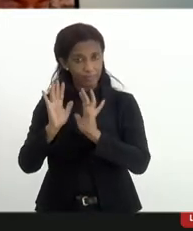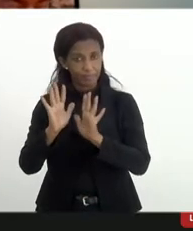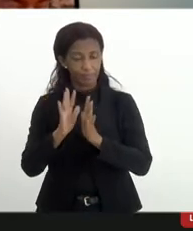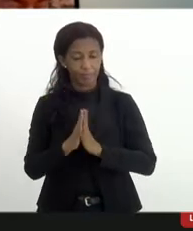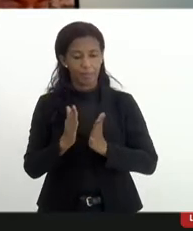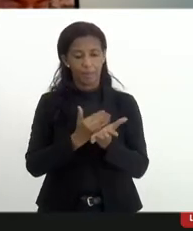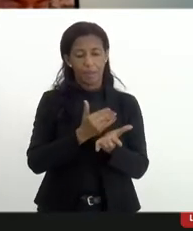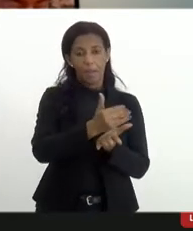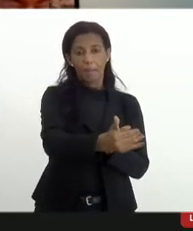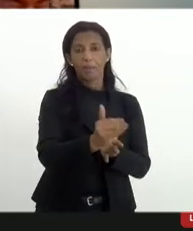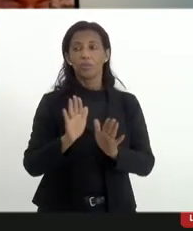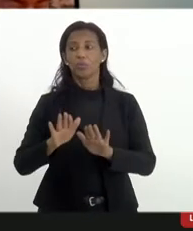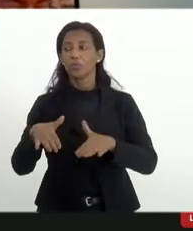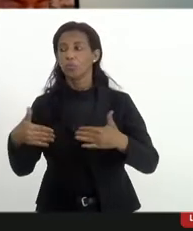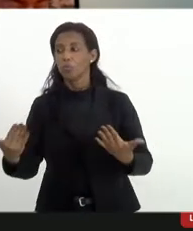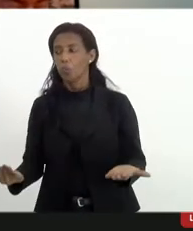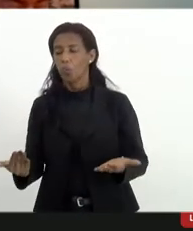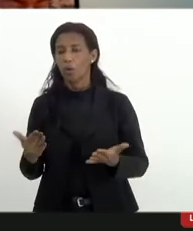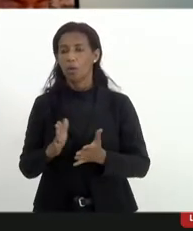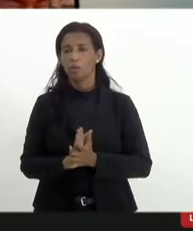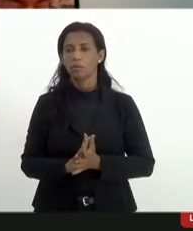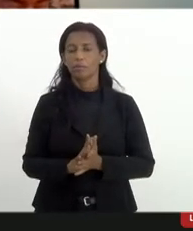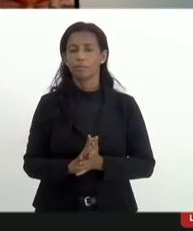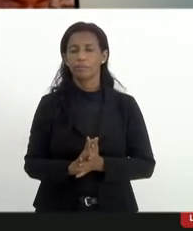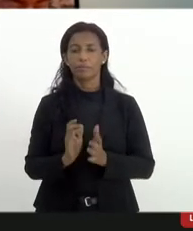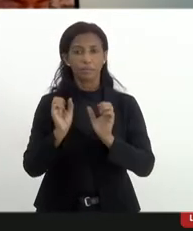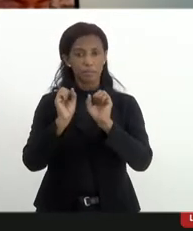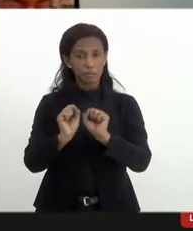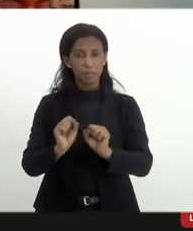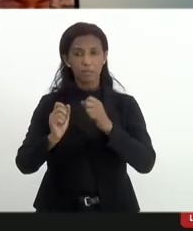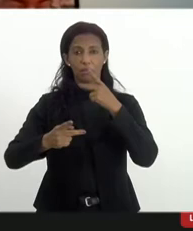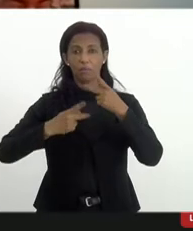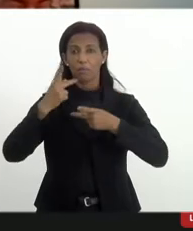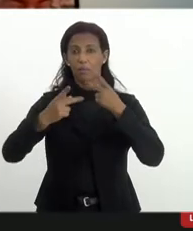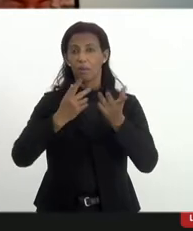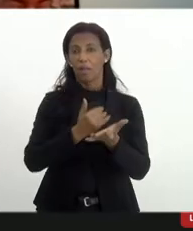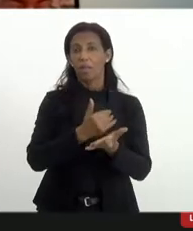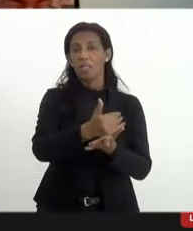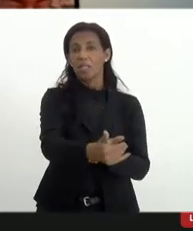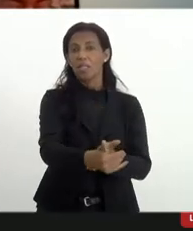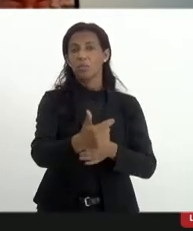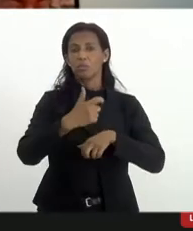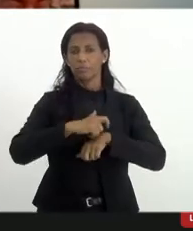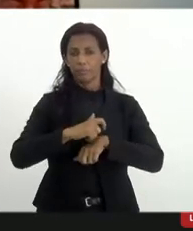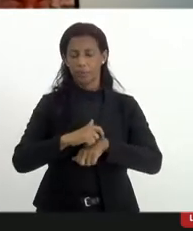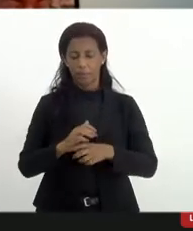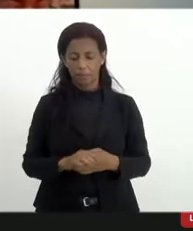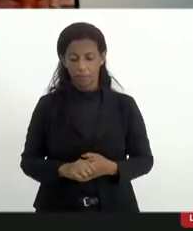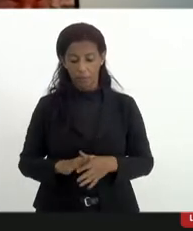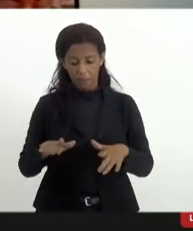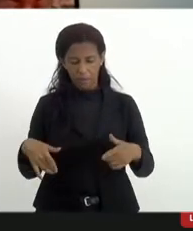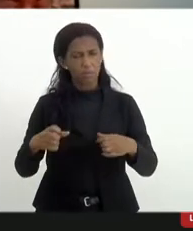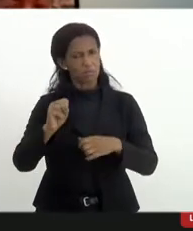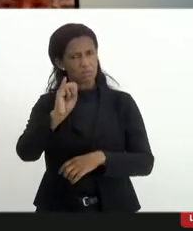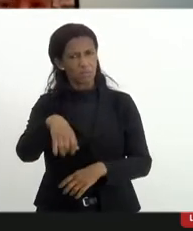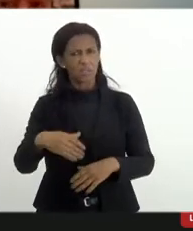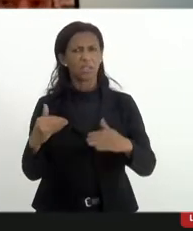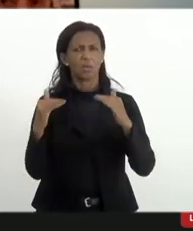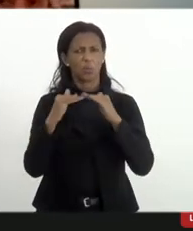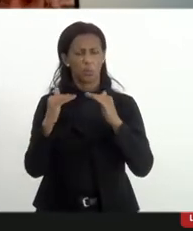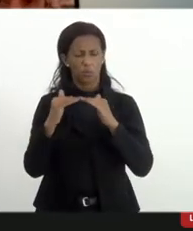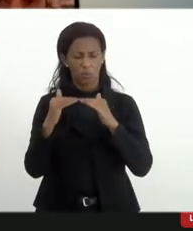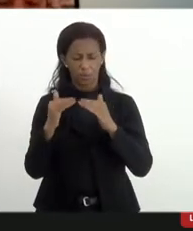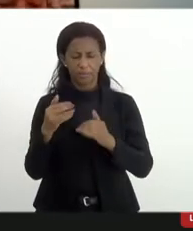a partir de quando é que se poderia falar em início do prazo? Então, sim, concordo, presidente,